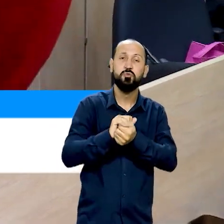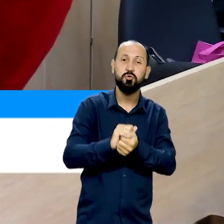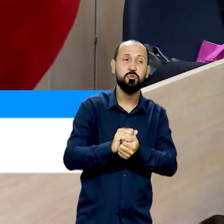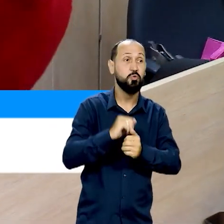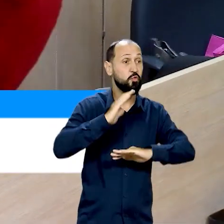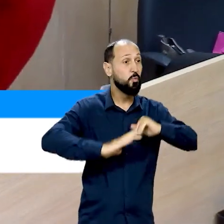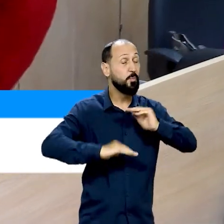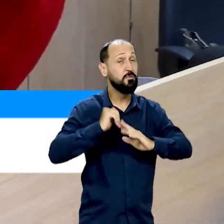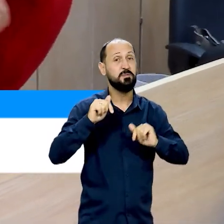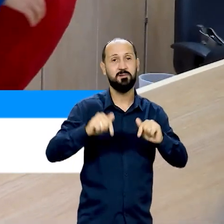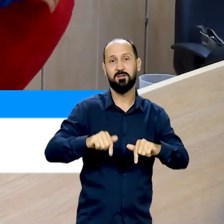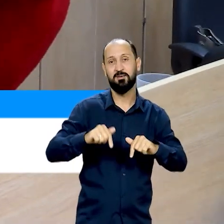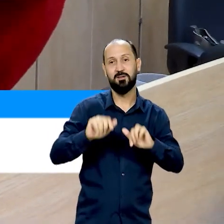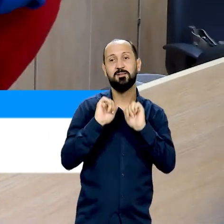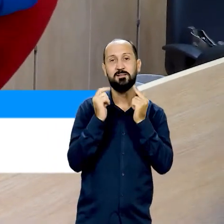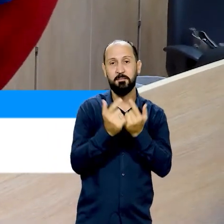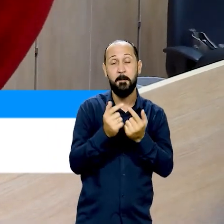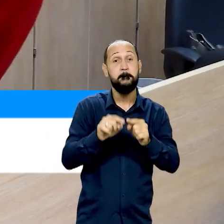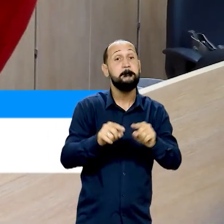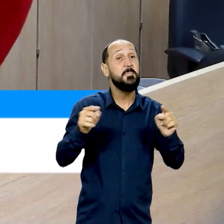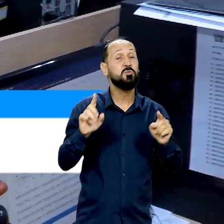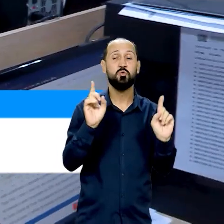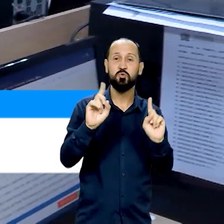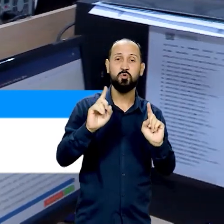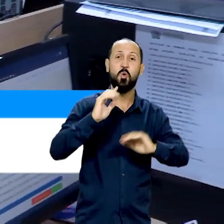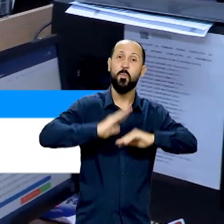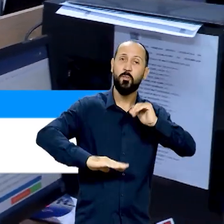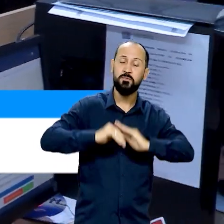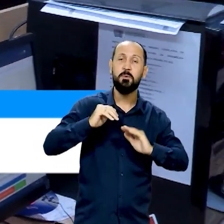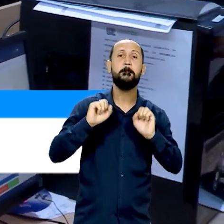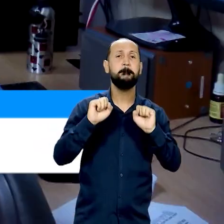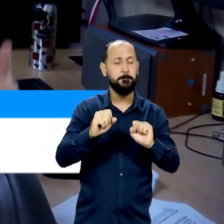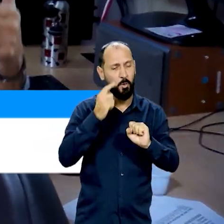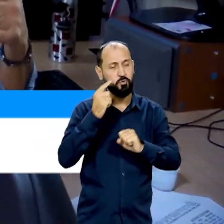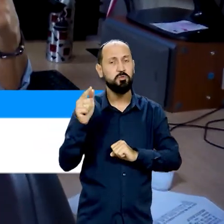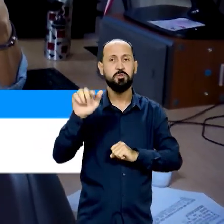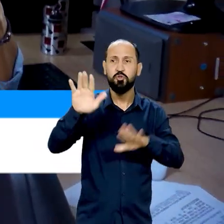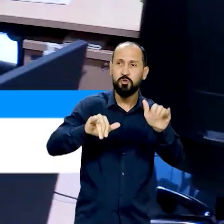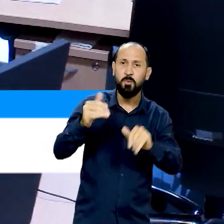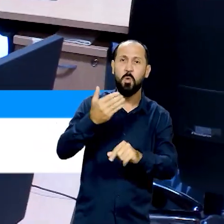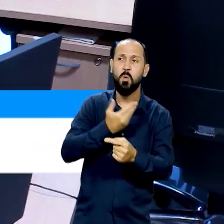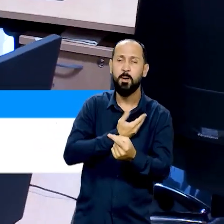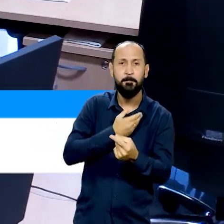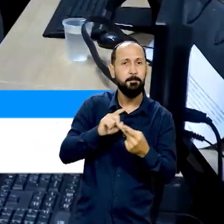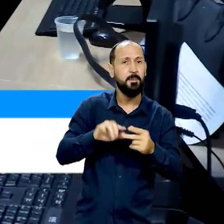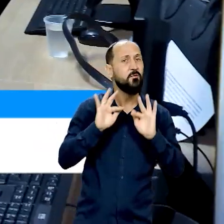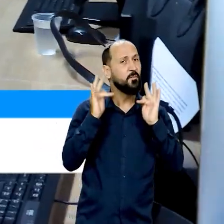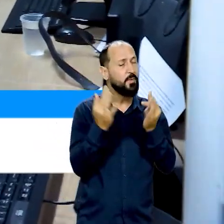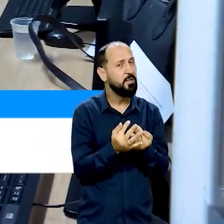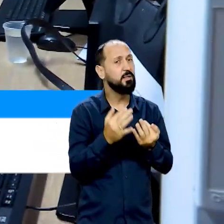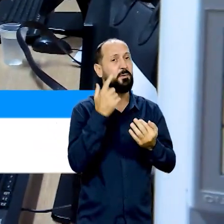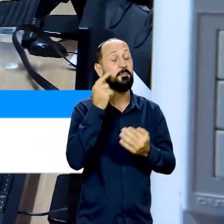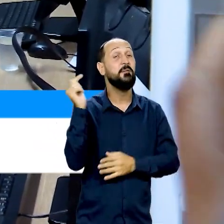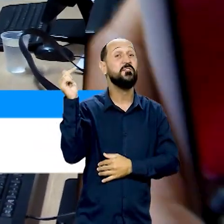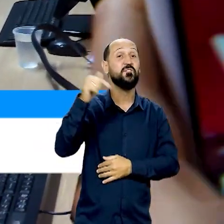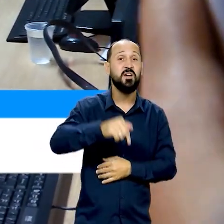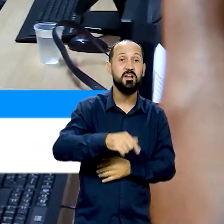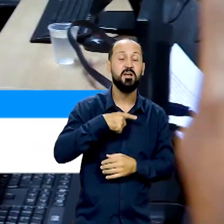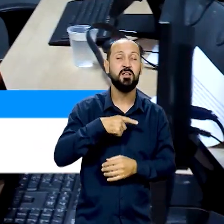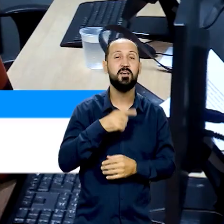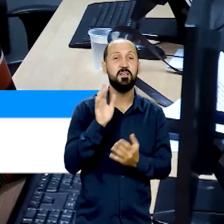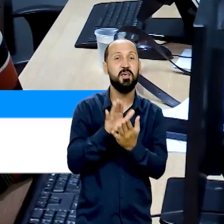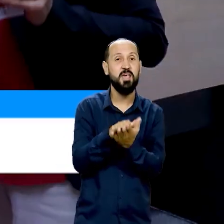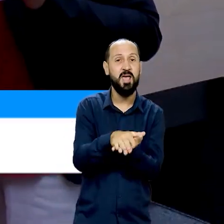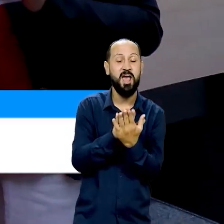gente, principalmente os nossos servidores aqui da casa, mas não só os servidores. O servidor pode trazer um amigo, um parente, para